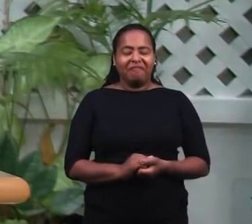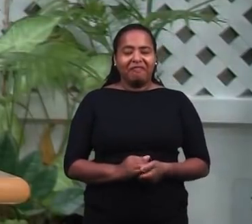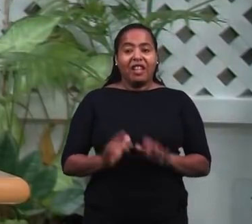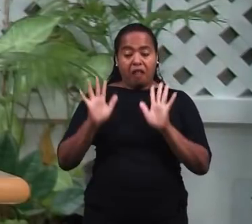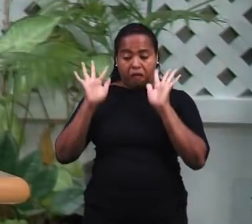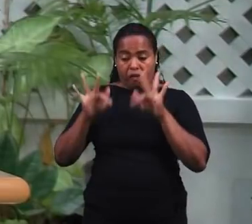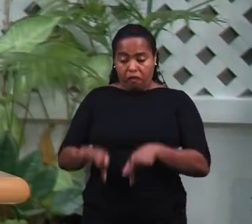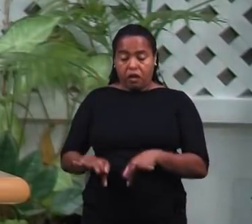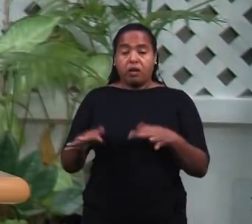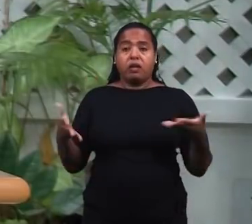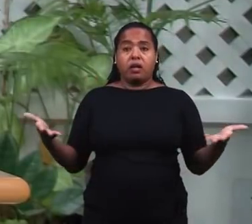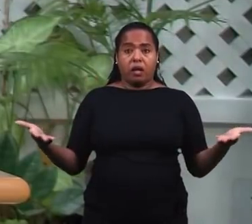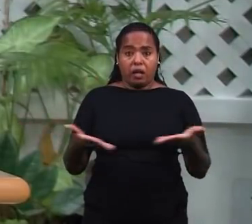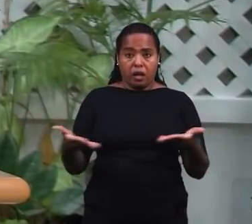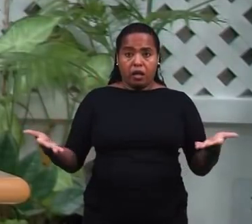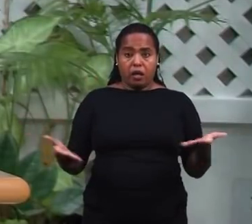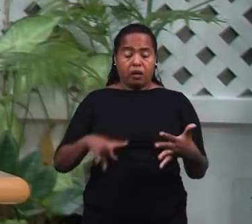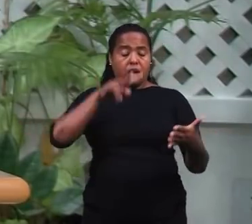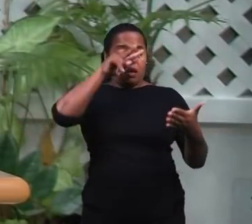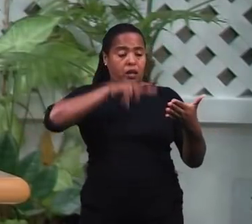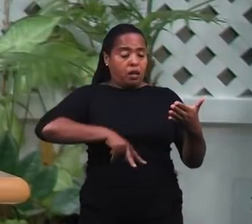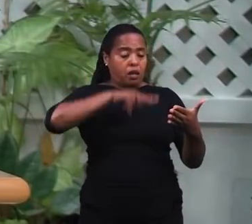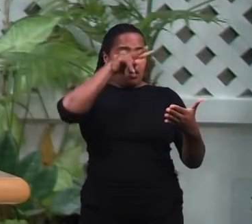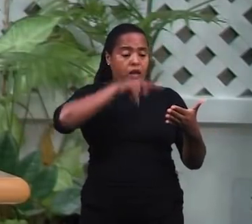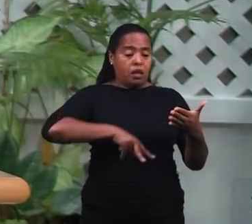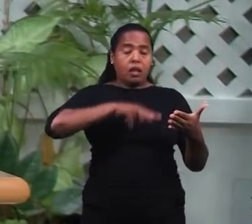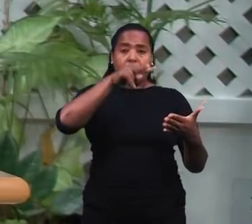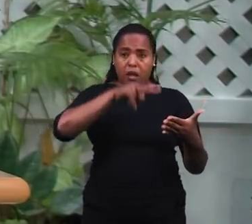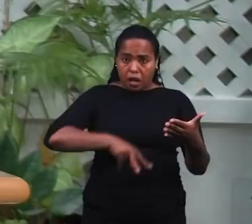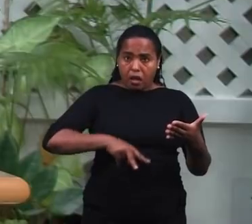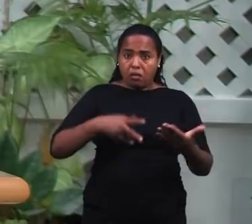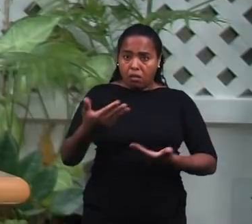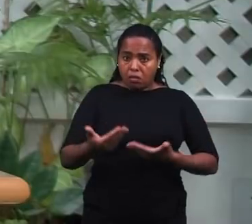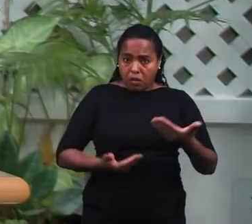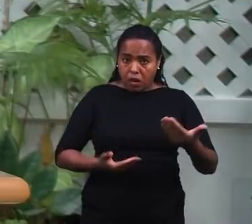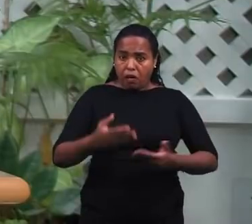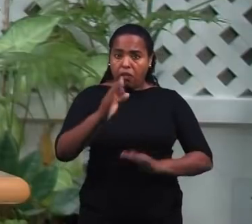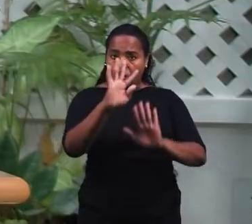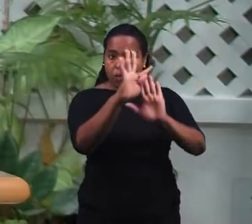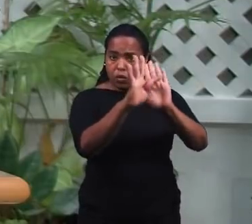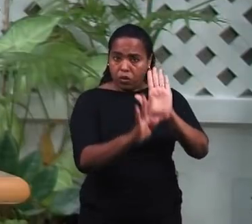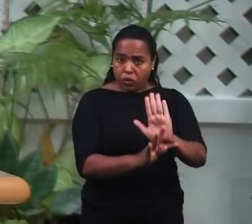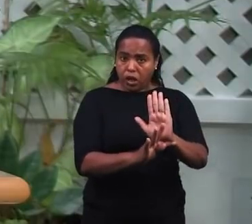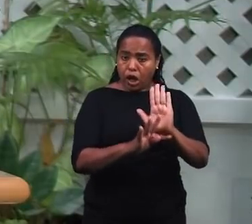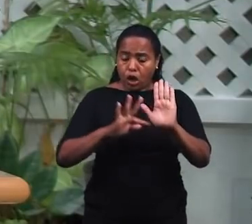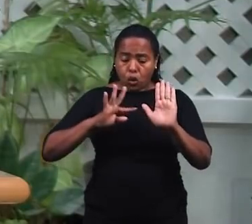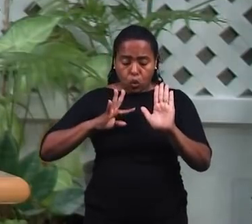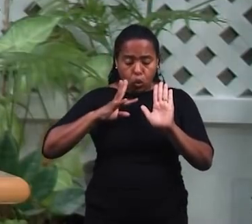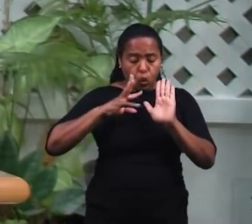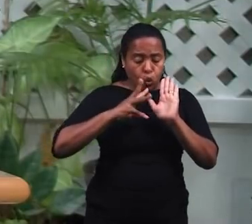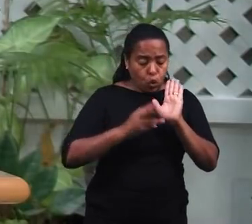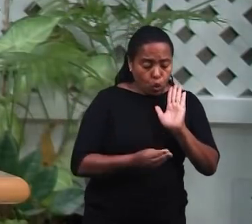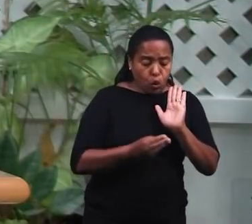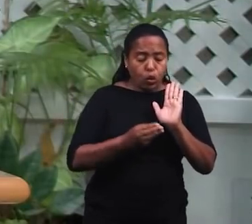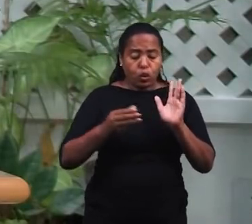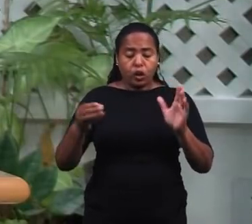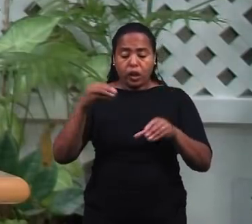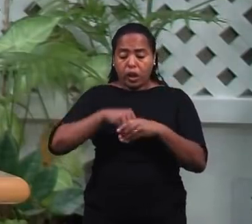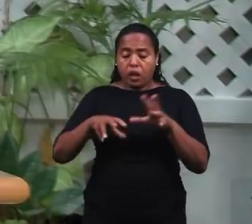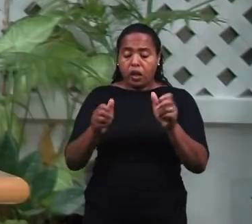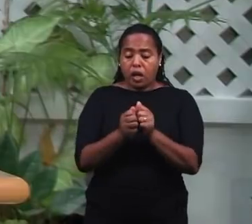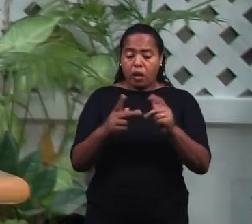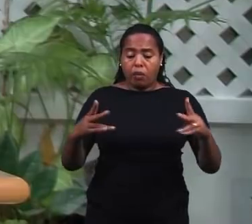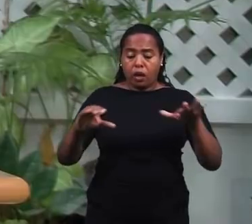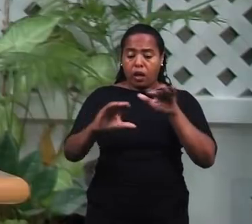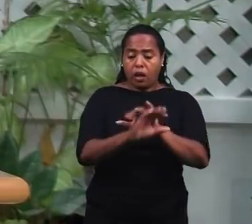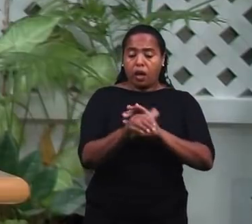aqui, lendo para aqueles nossos irmãos o texto completo que está em